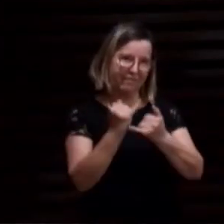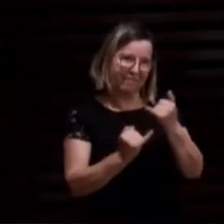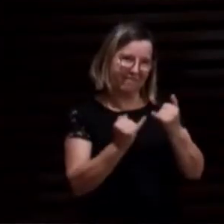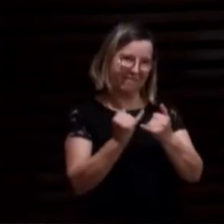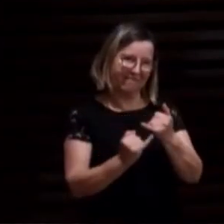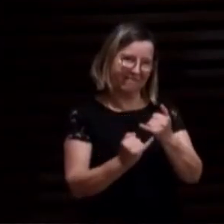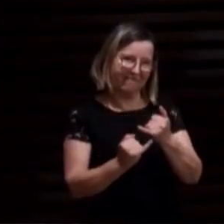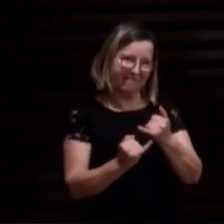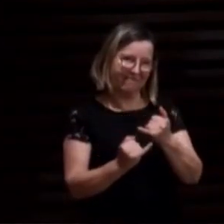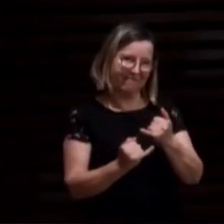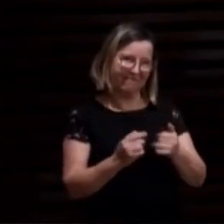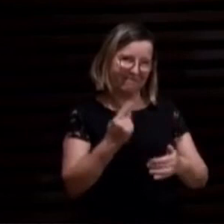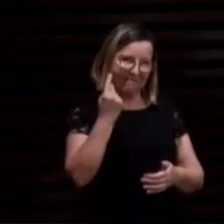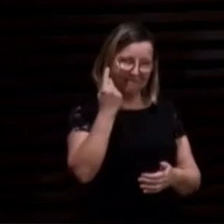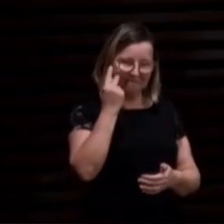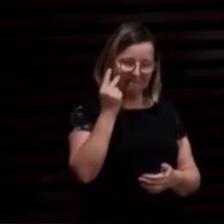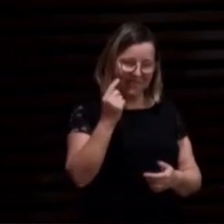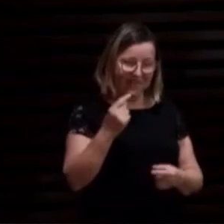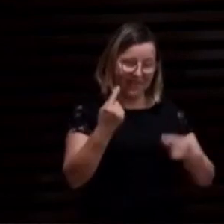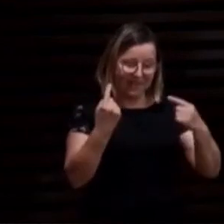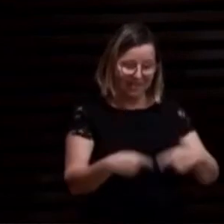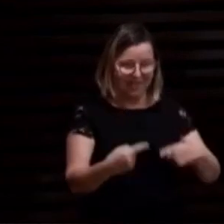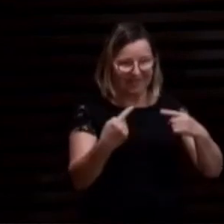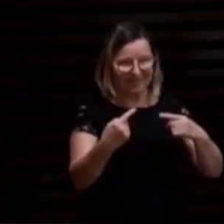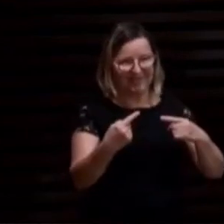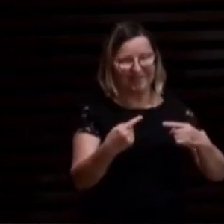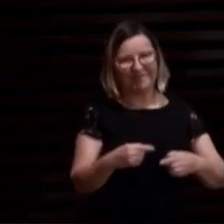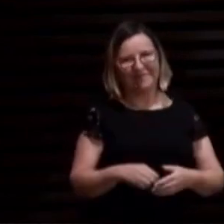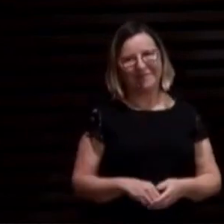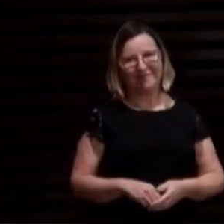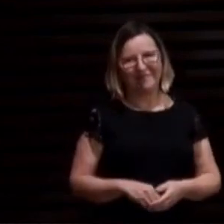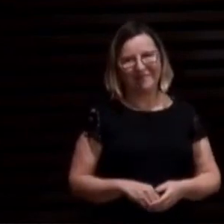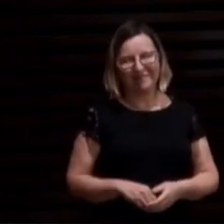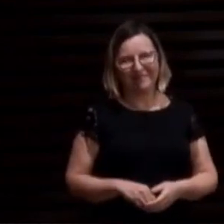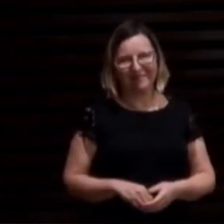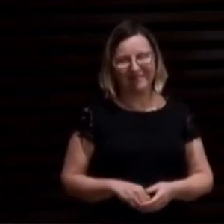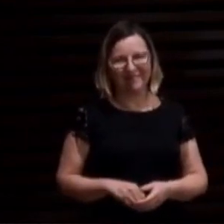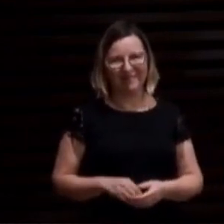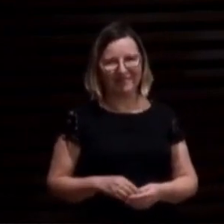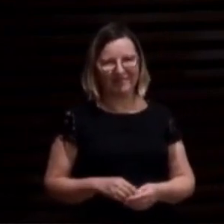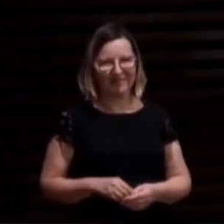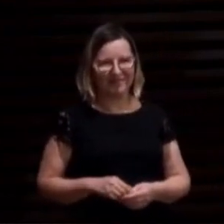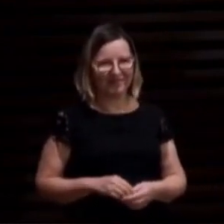semelhante para criar a posição do contraditório.